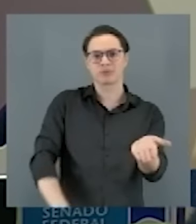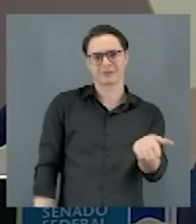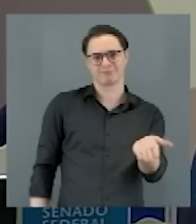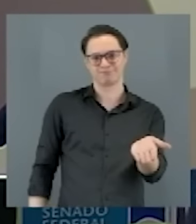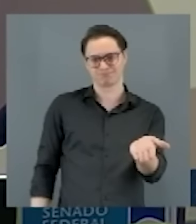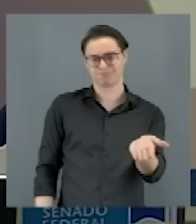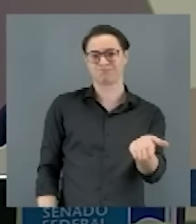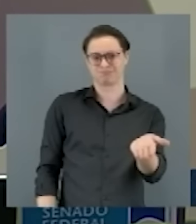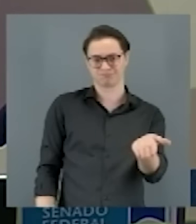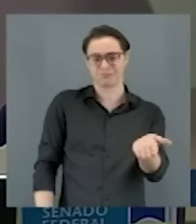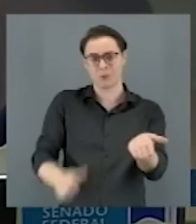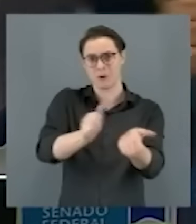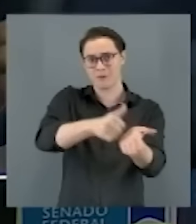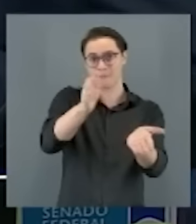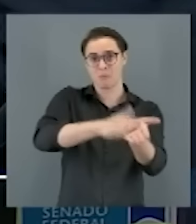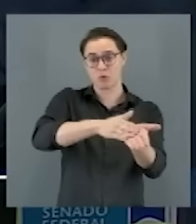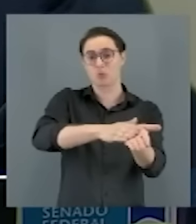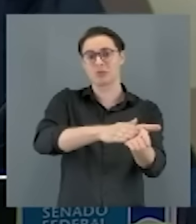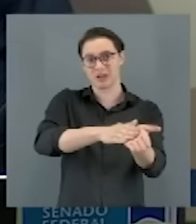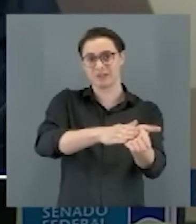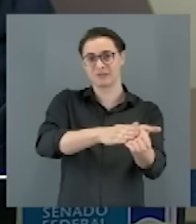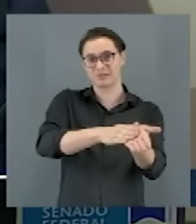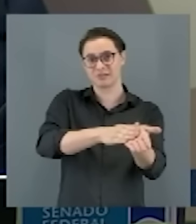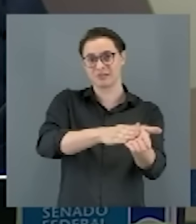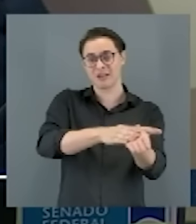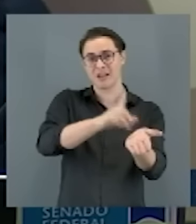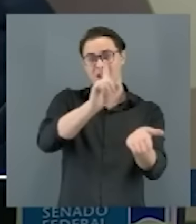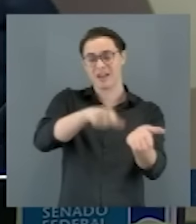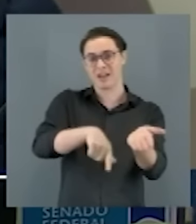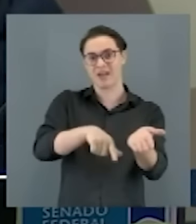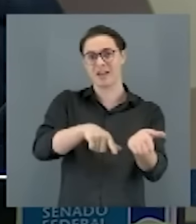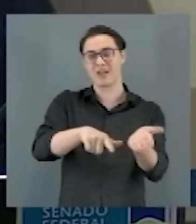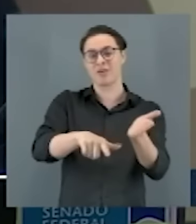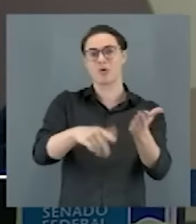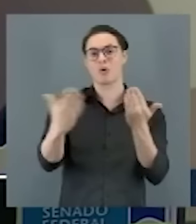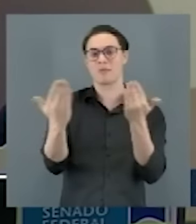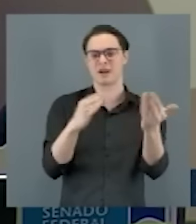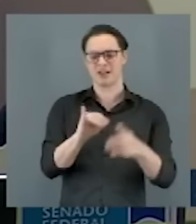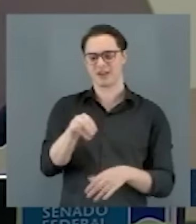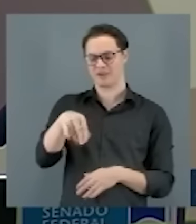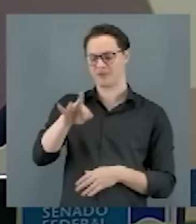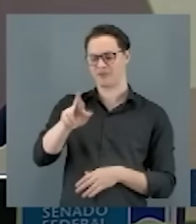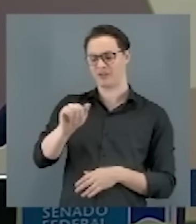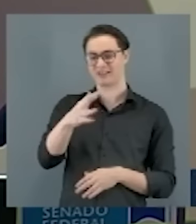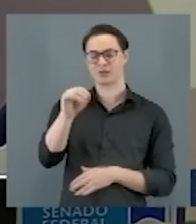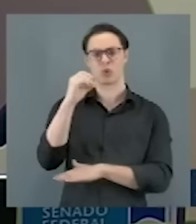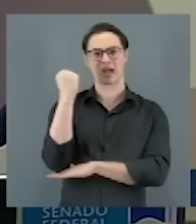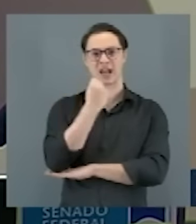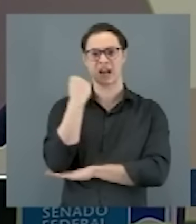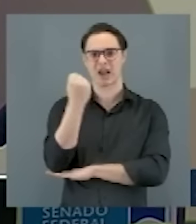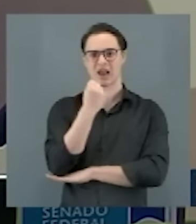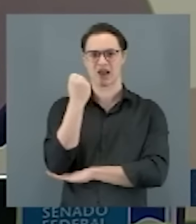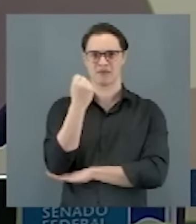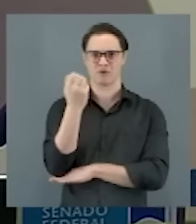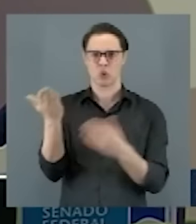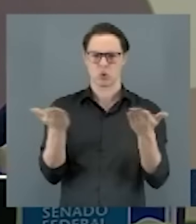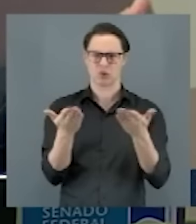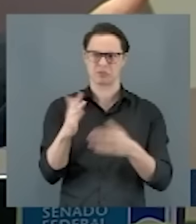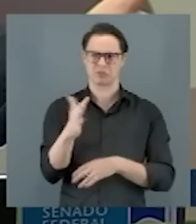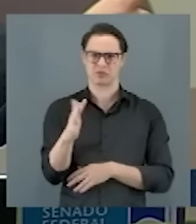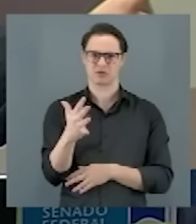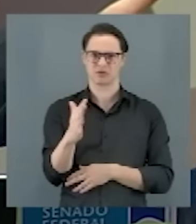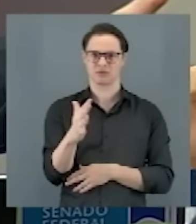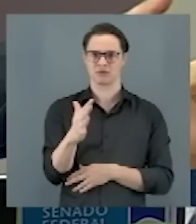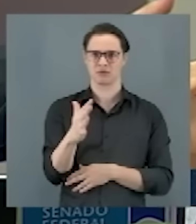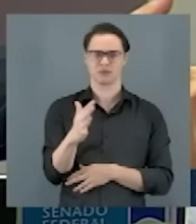que corresponderá a uma infração equivalente a uma infração grave. Hoje custa em torno de 195. Isso